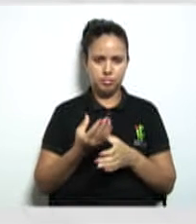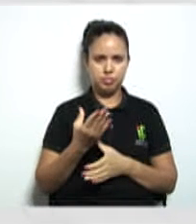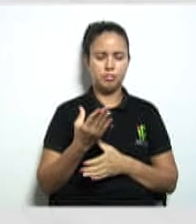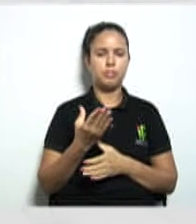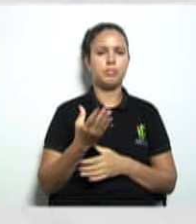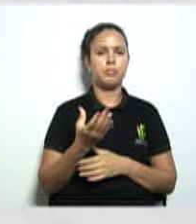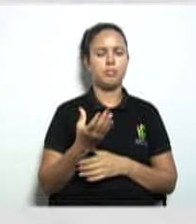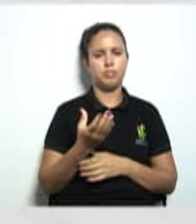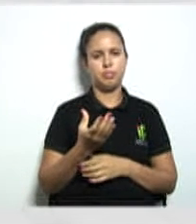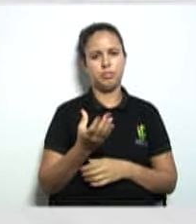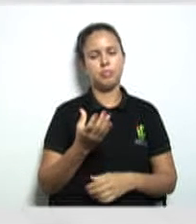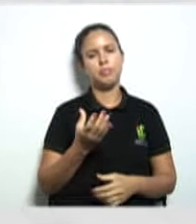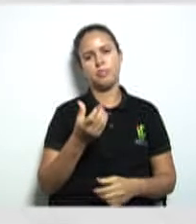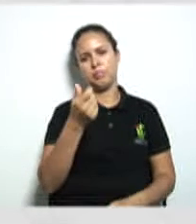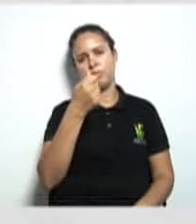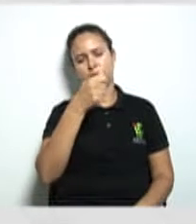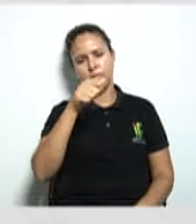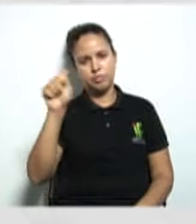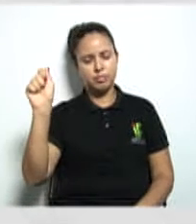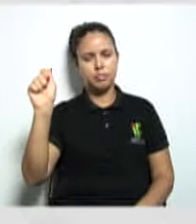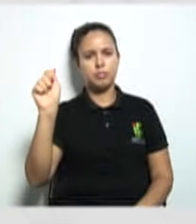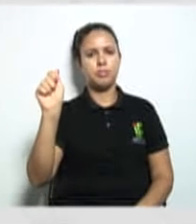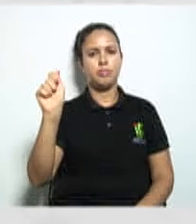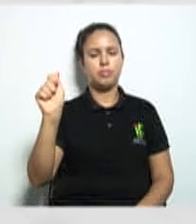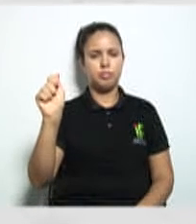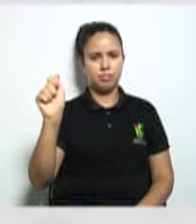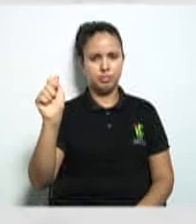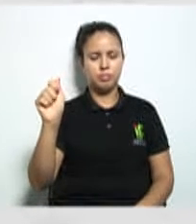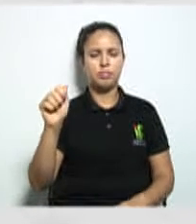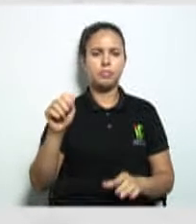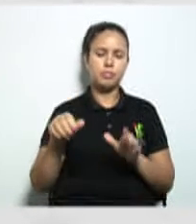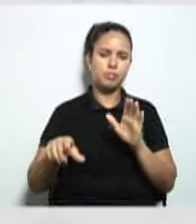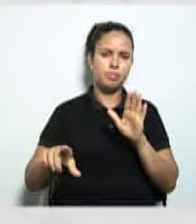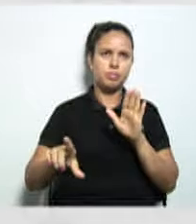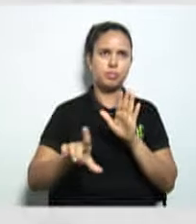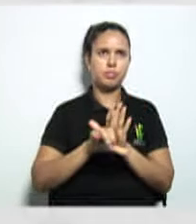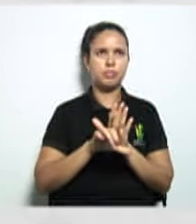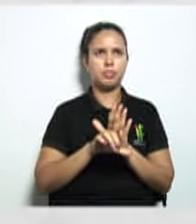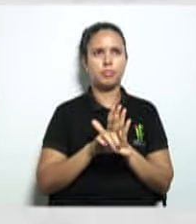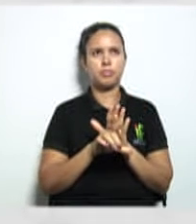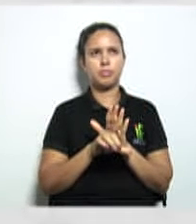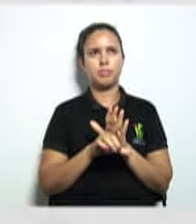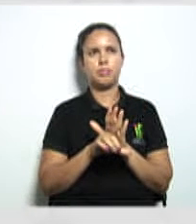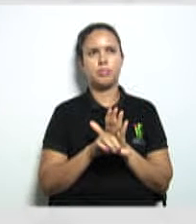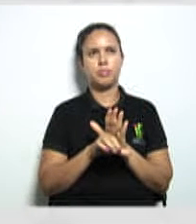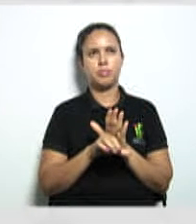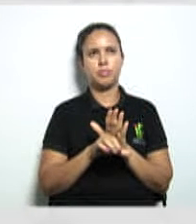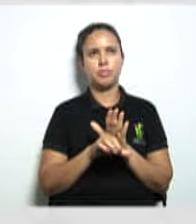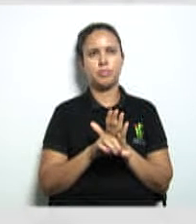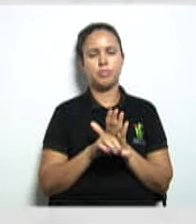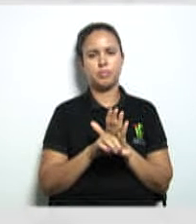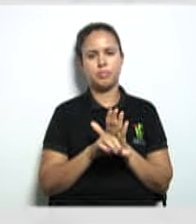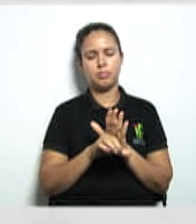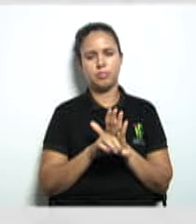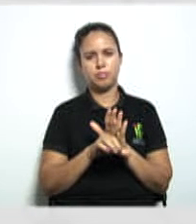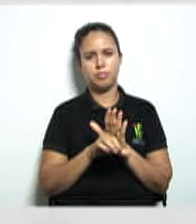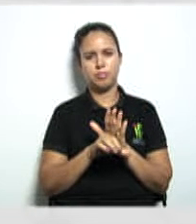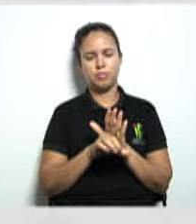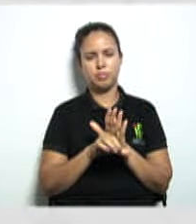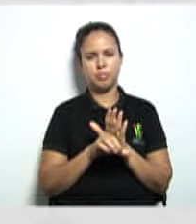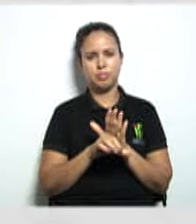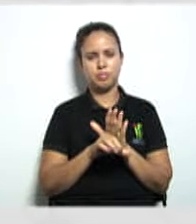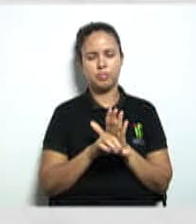associações e na forma da lei, né? Então, essa criação, ela se dá na forma